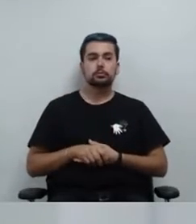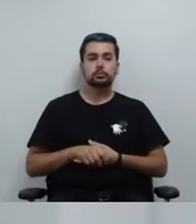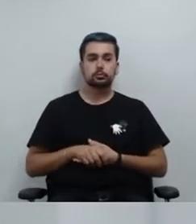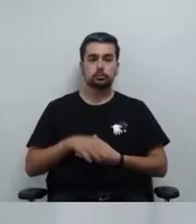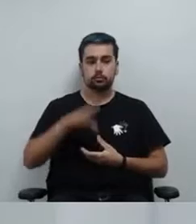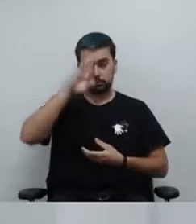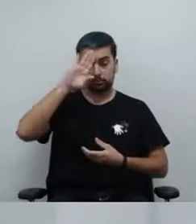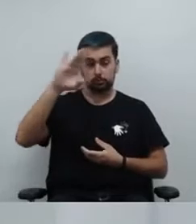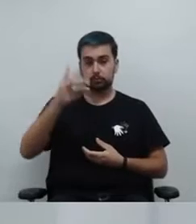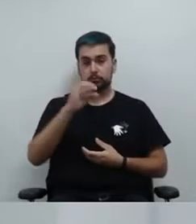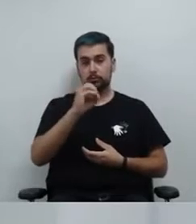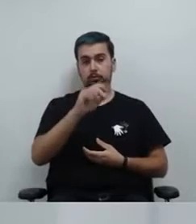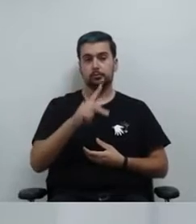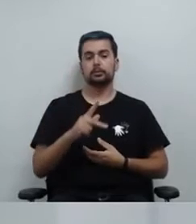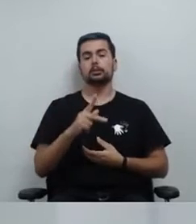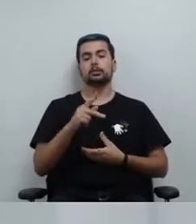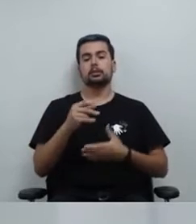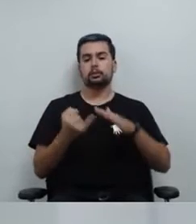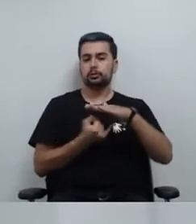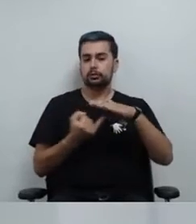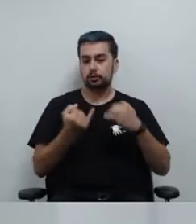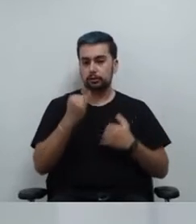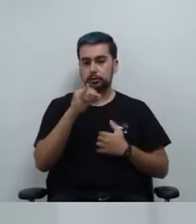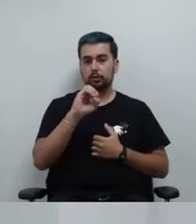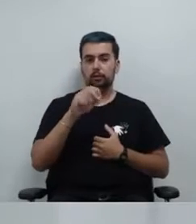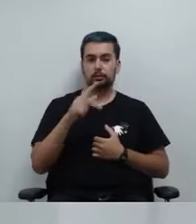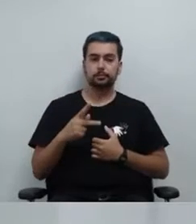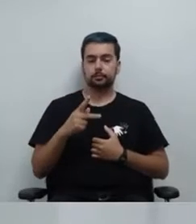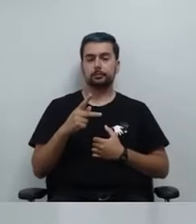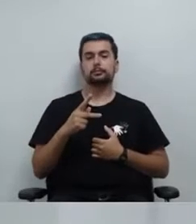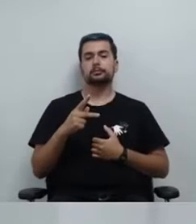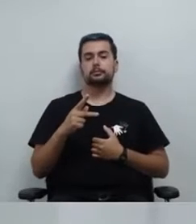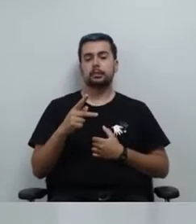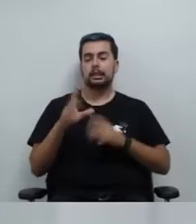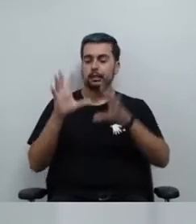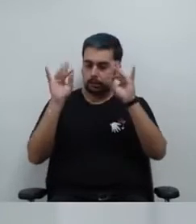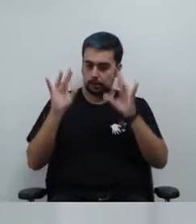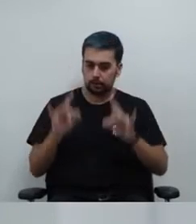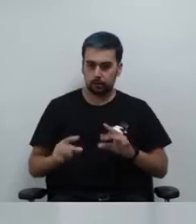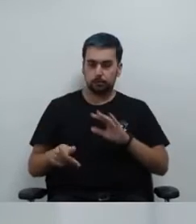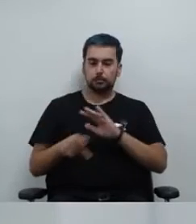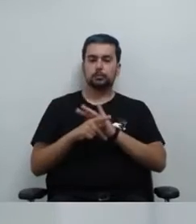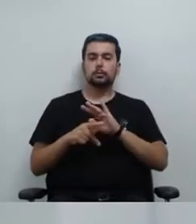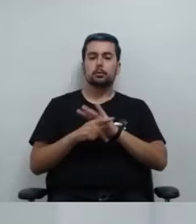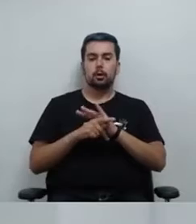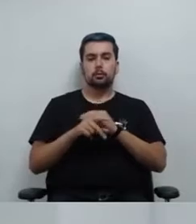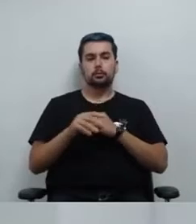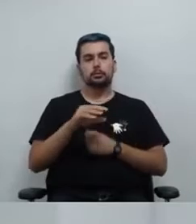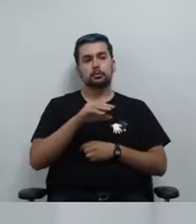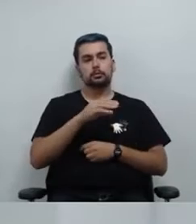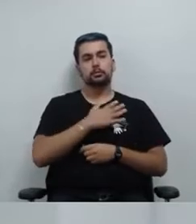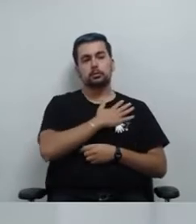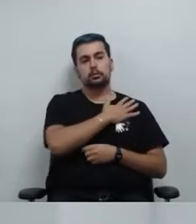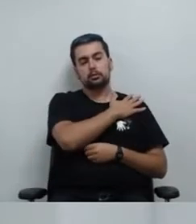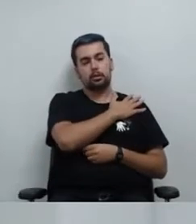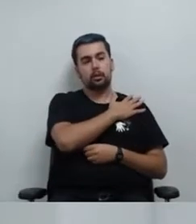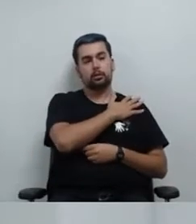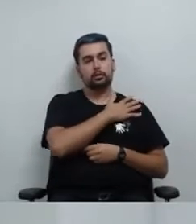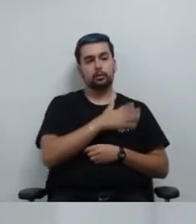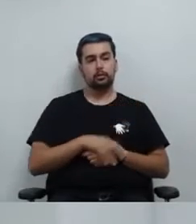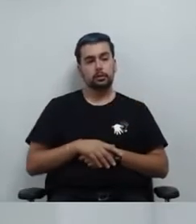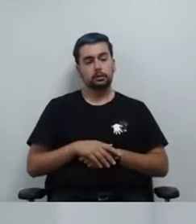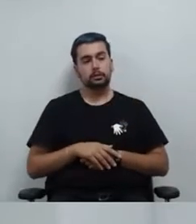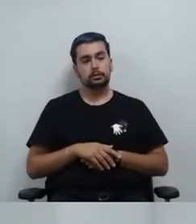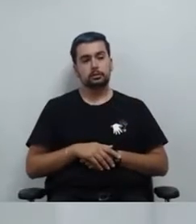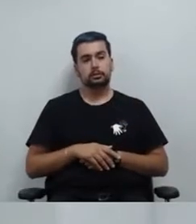Principalmente o IOP, que é uma especialidade da guarda, saindo fazer